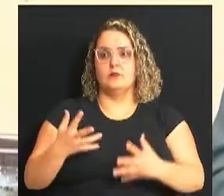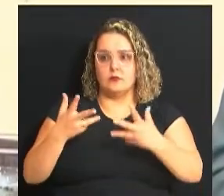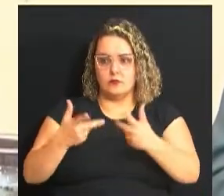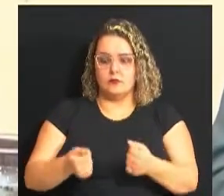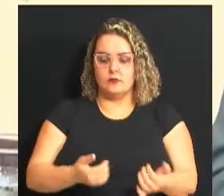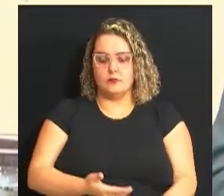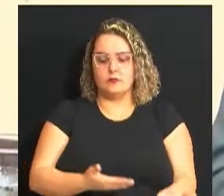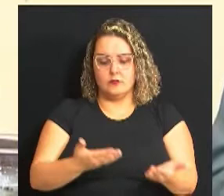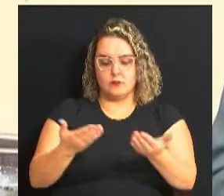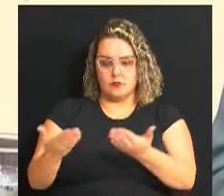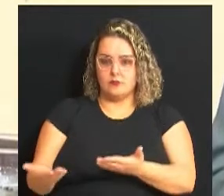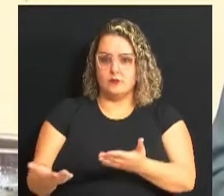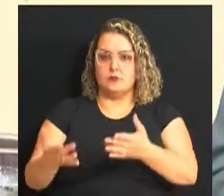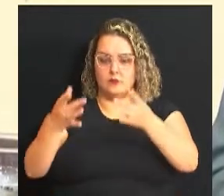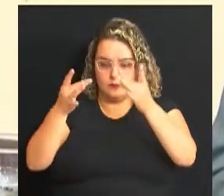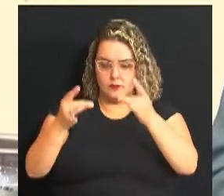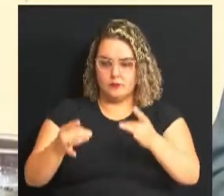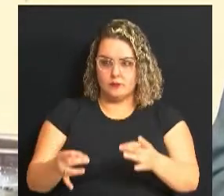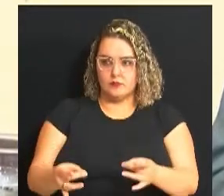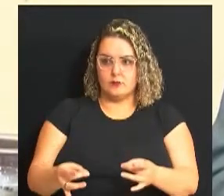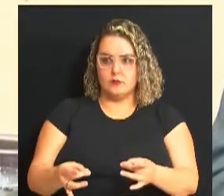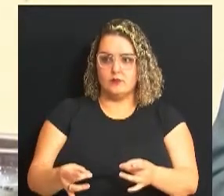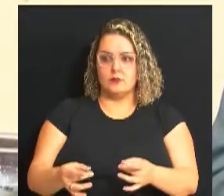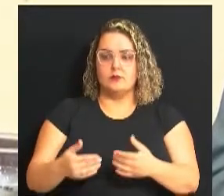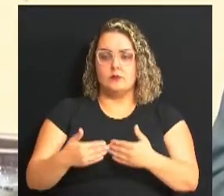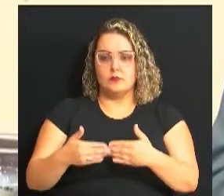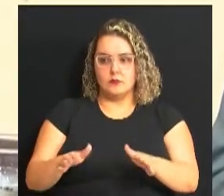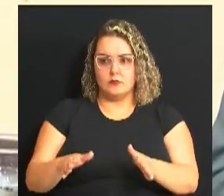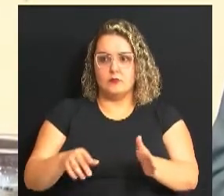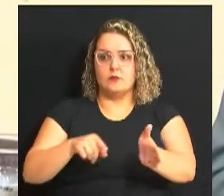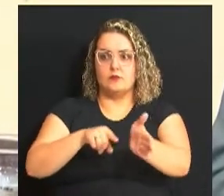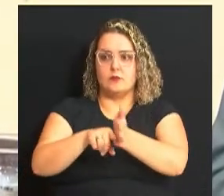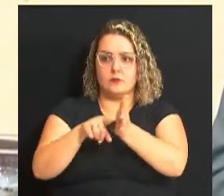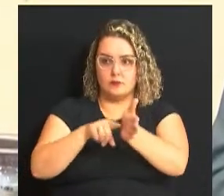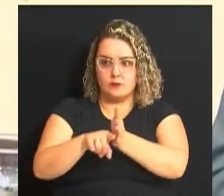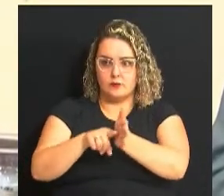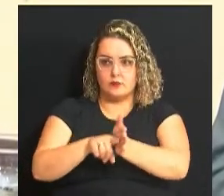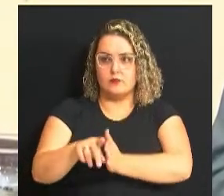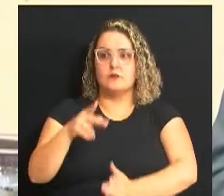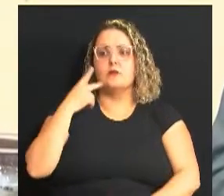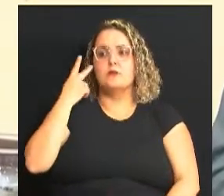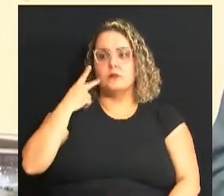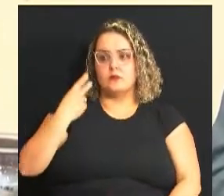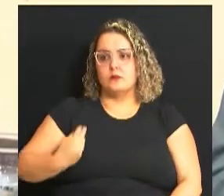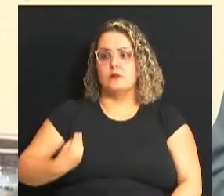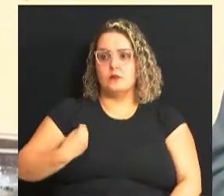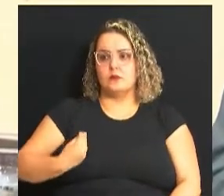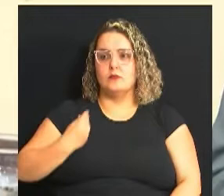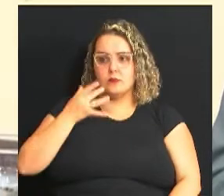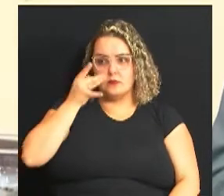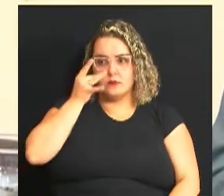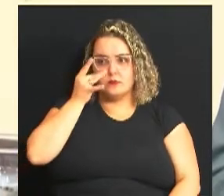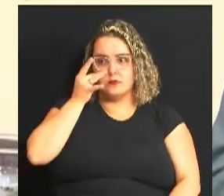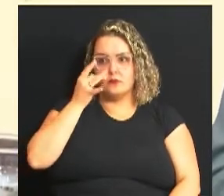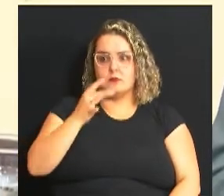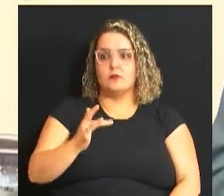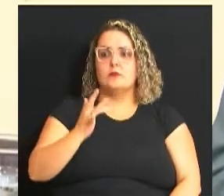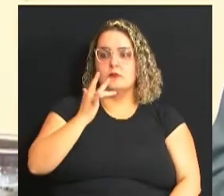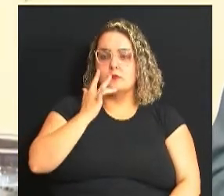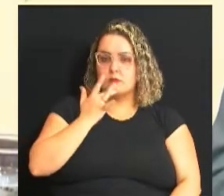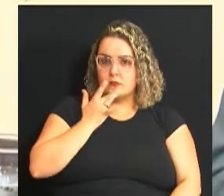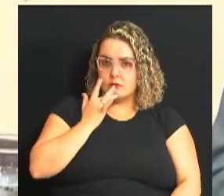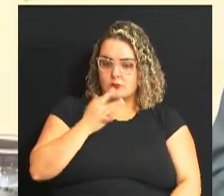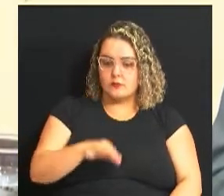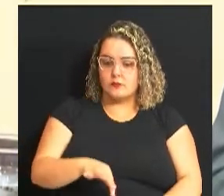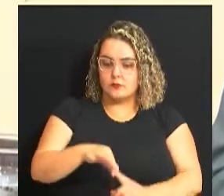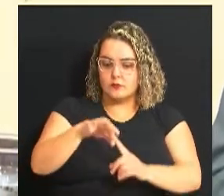colocado todas as posições deles, abrirei as perguntas aos vereadores presentes, com o privilégio aos vereadores da Comissão